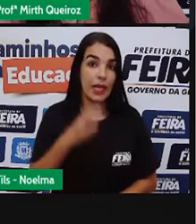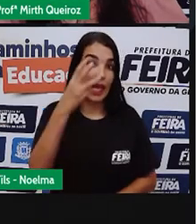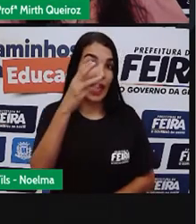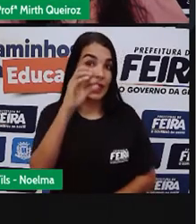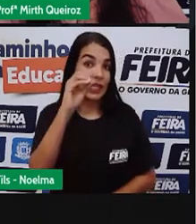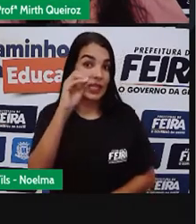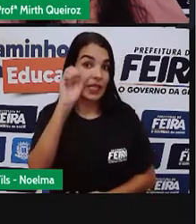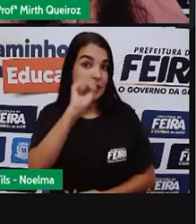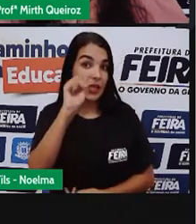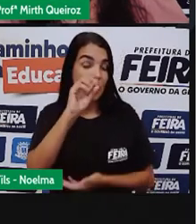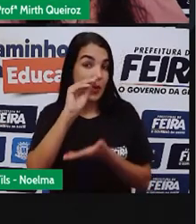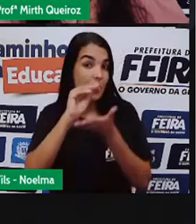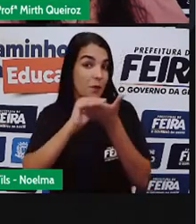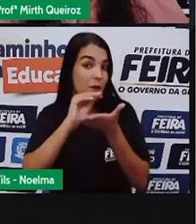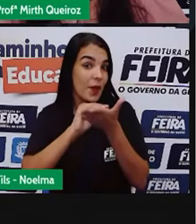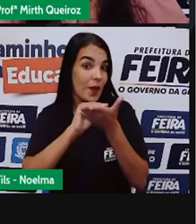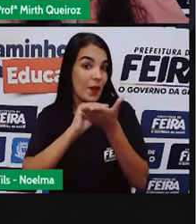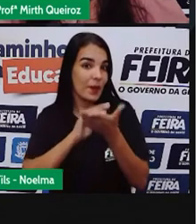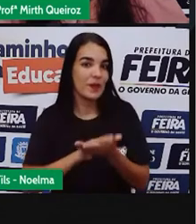Trinta segundos.